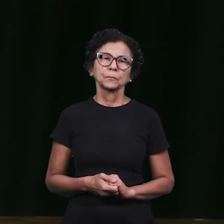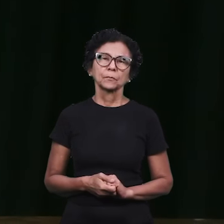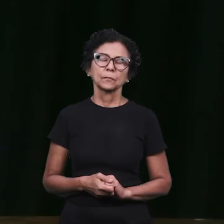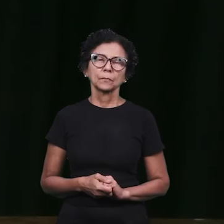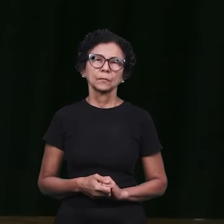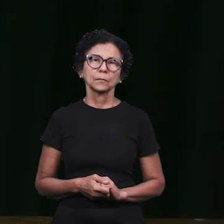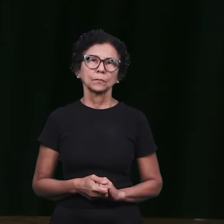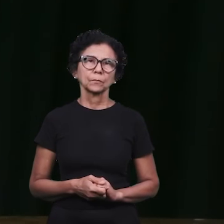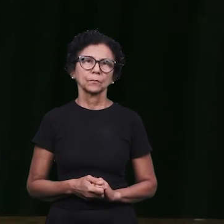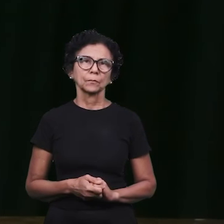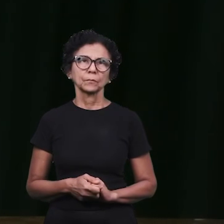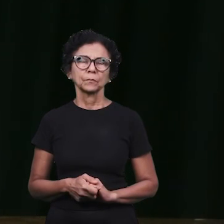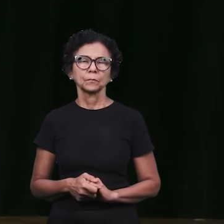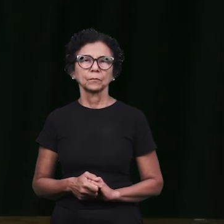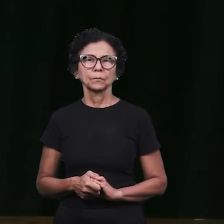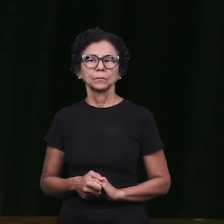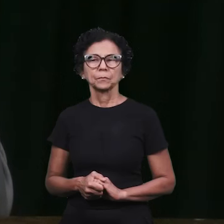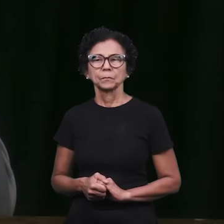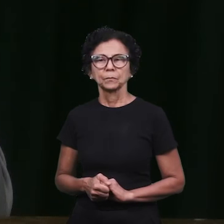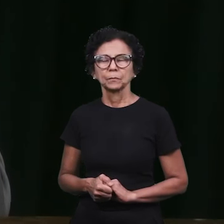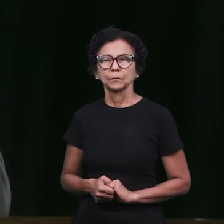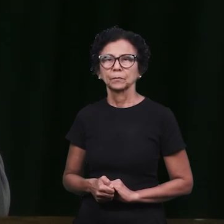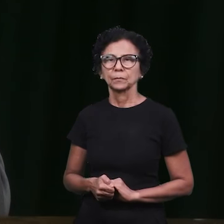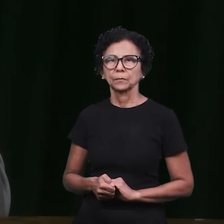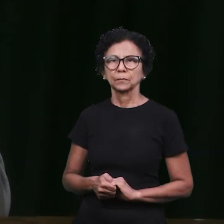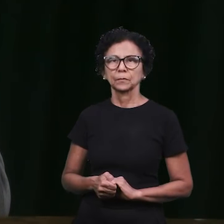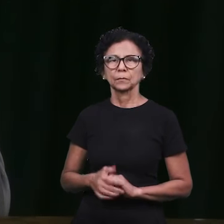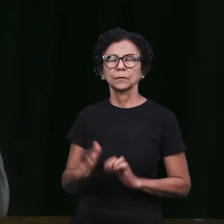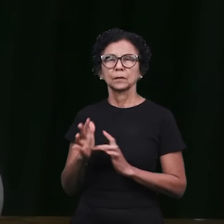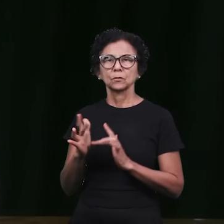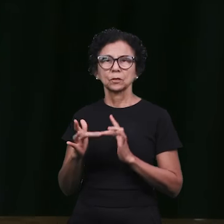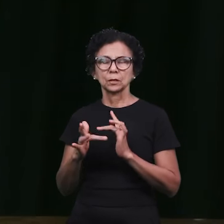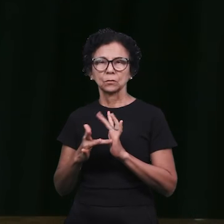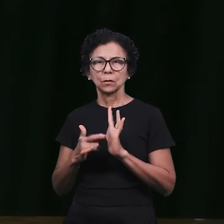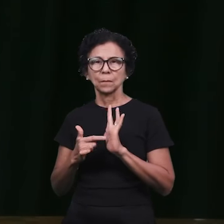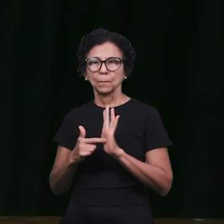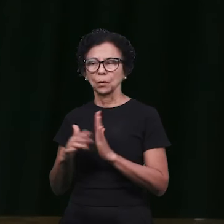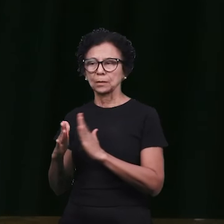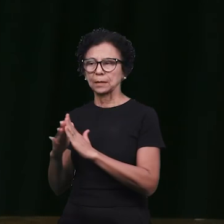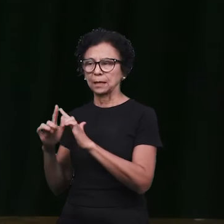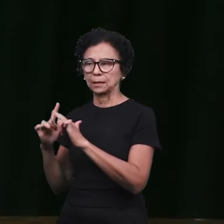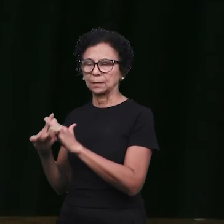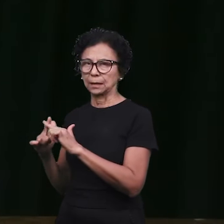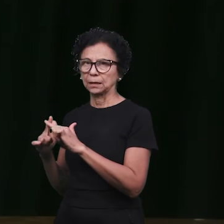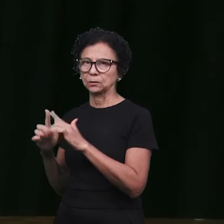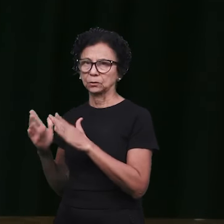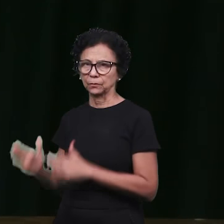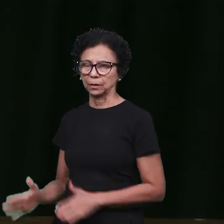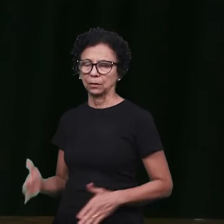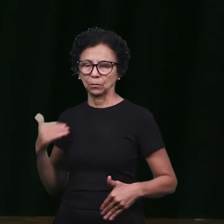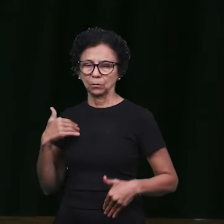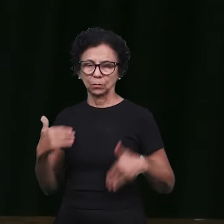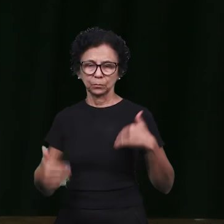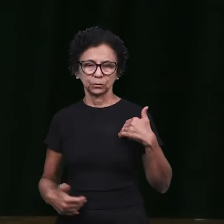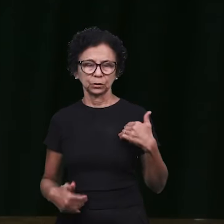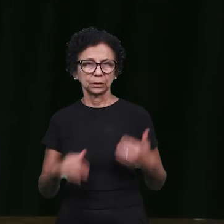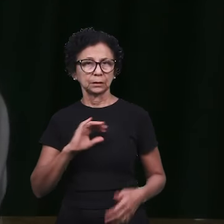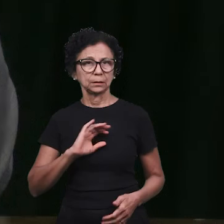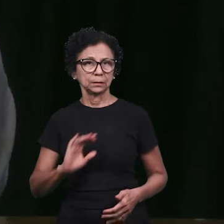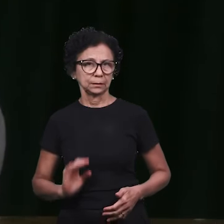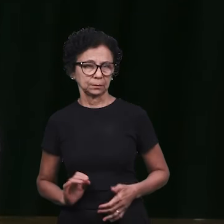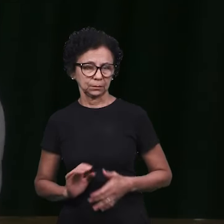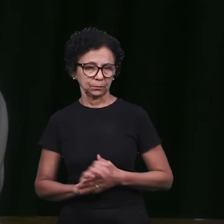quando o Senhor mostra a igreja como corpo, unido à cabeça, que é o Senhor Jesus, nós